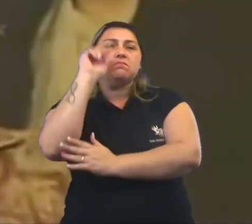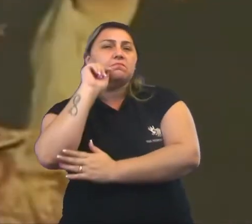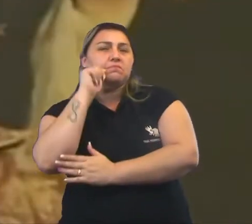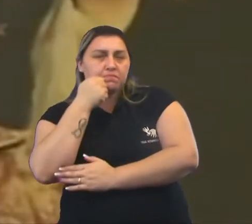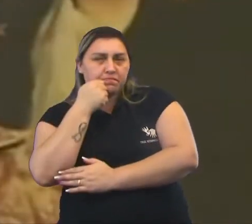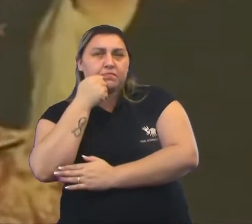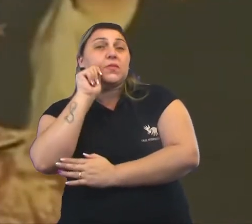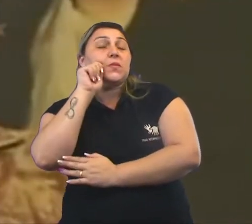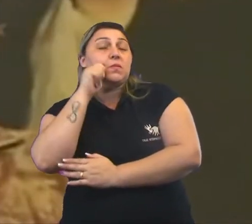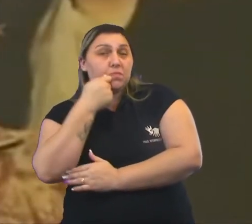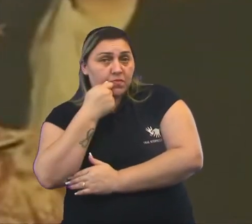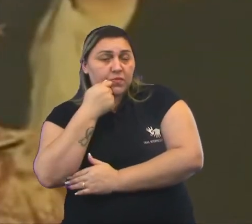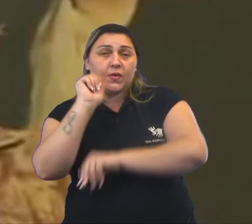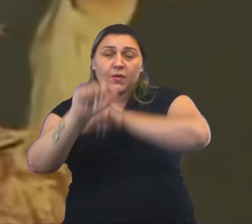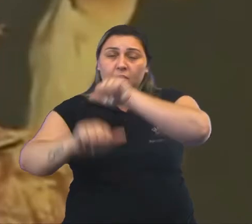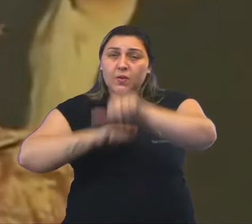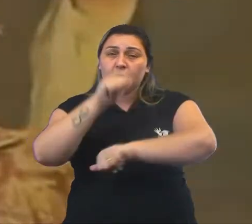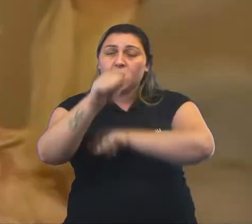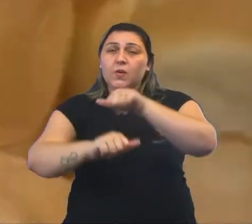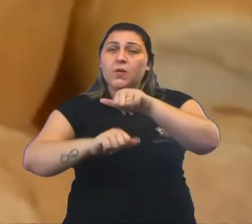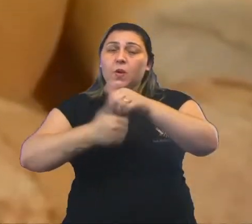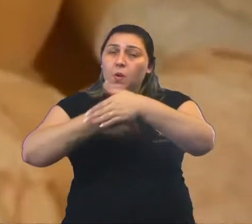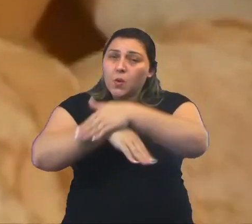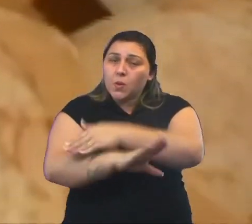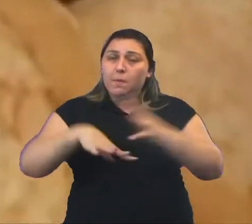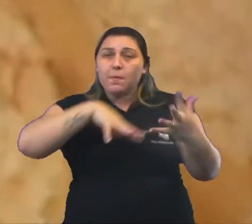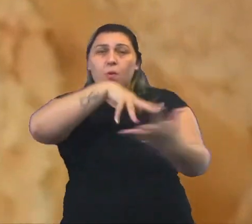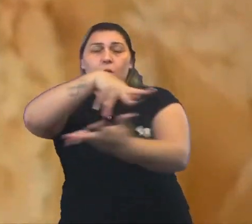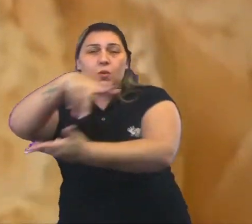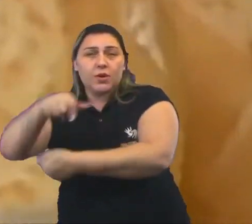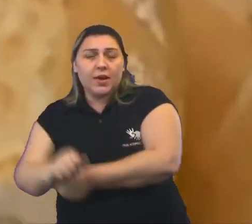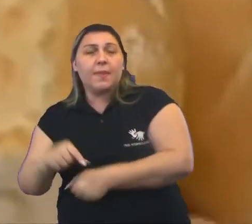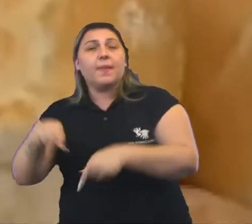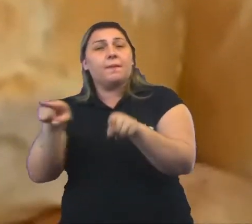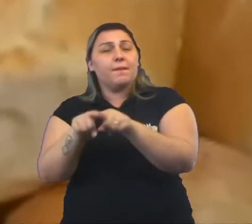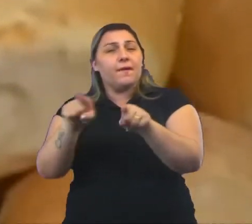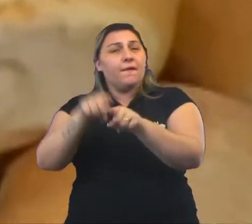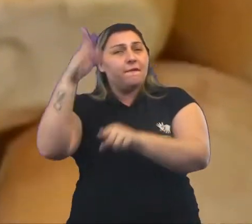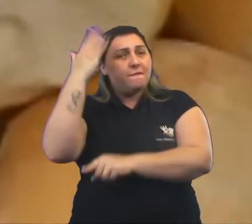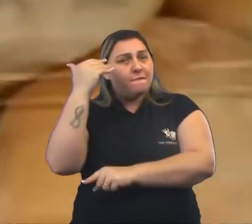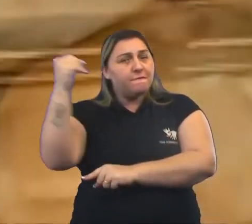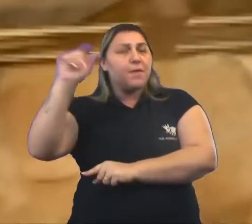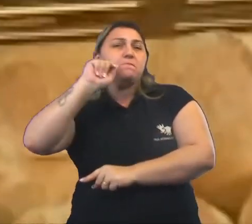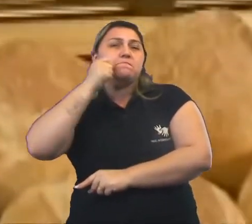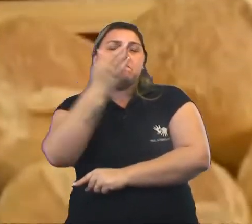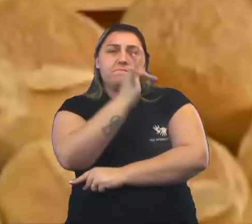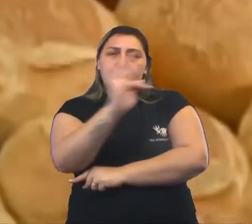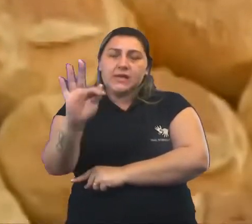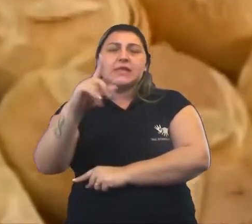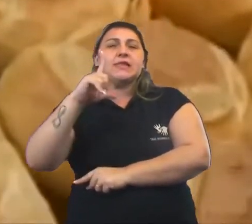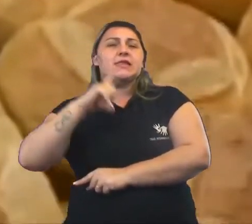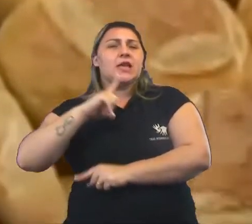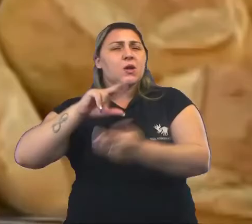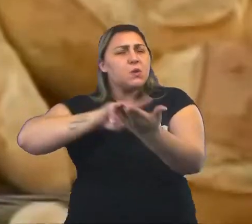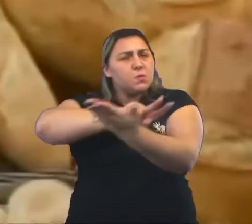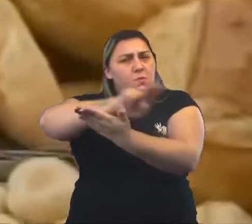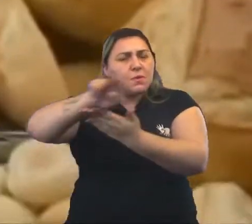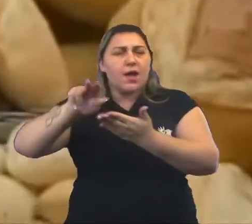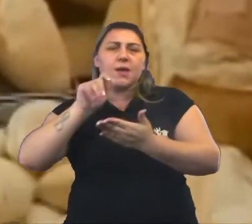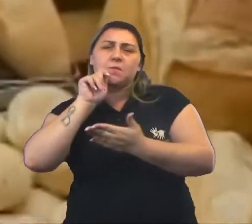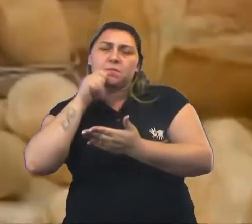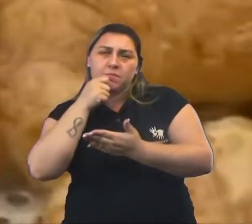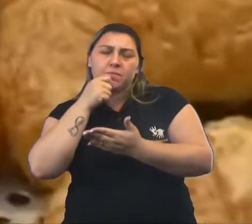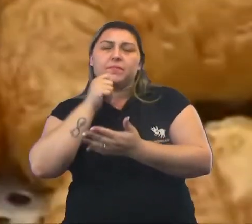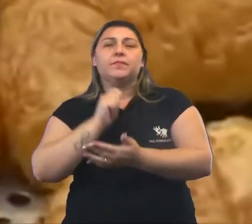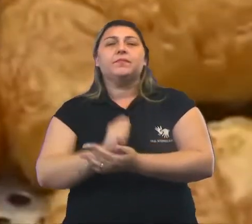pães e o pão virou uma mania mundial. Além de mim, o famoso pão francês, hoje existem diversos tipos